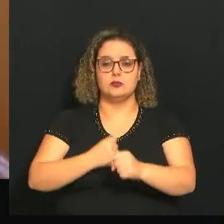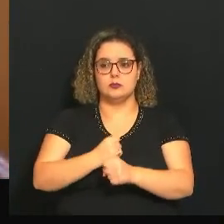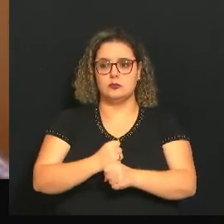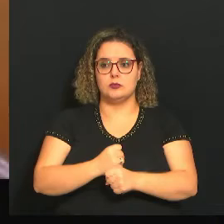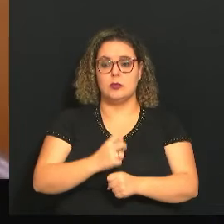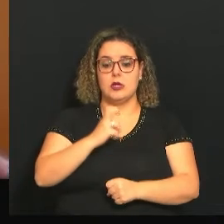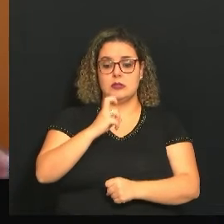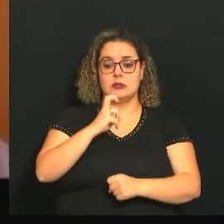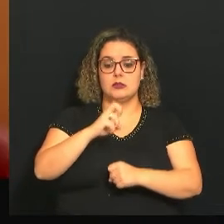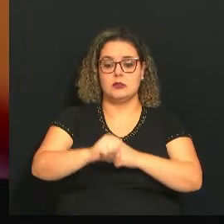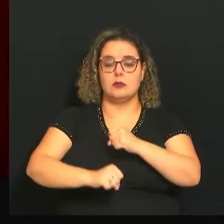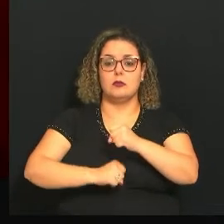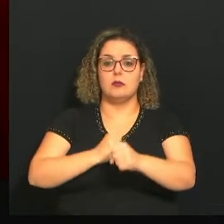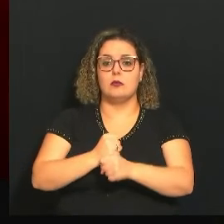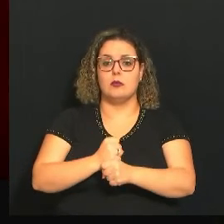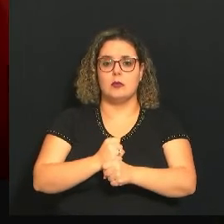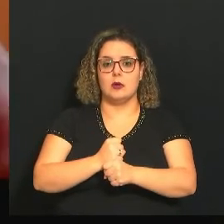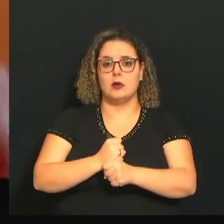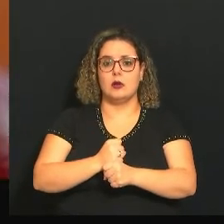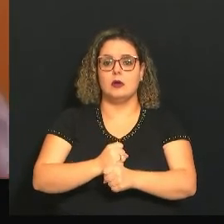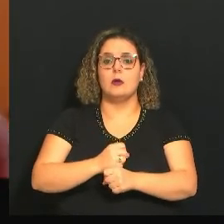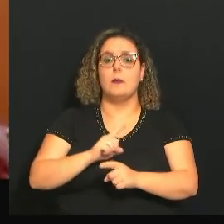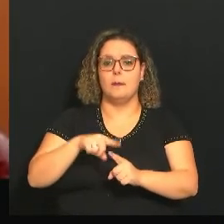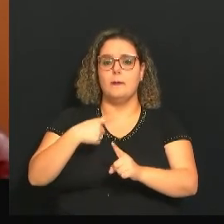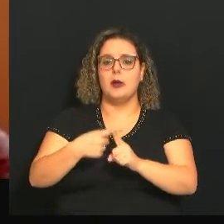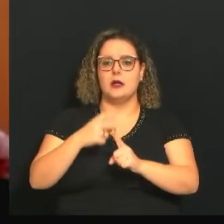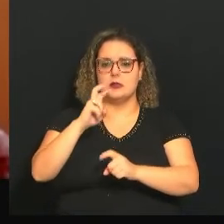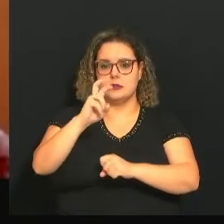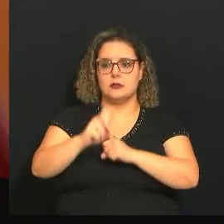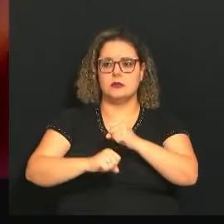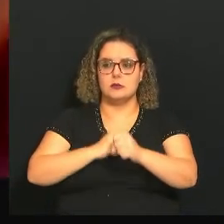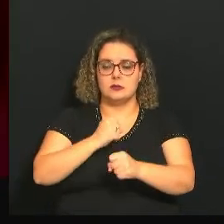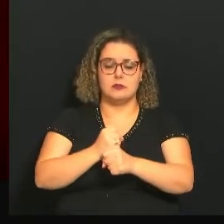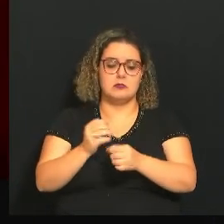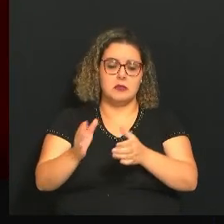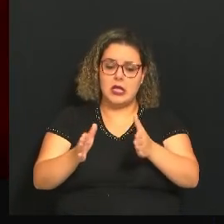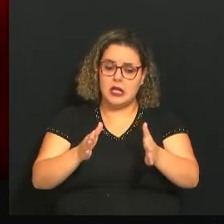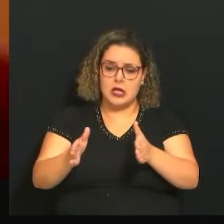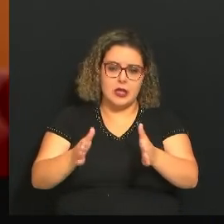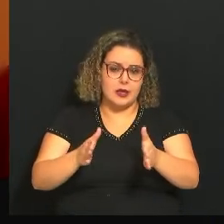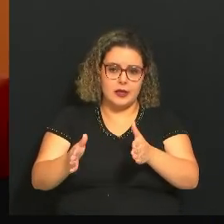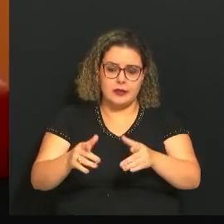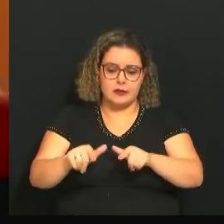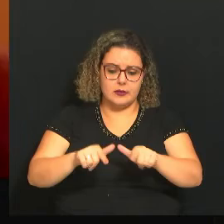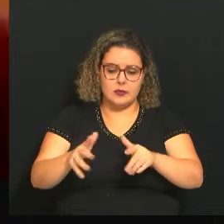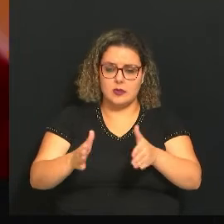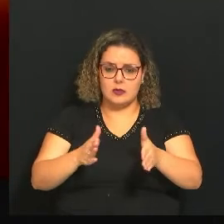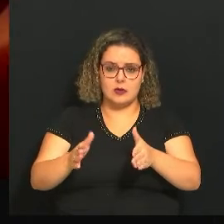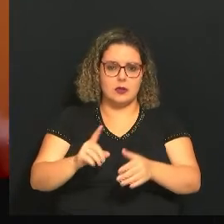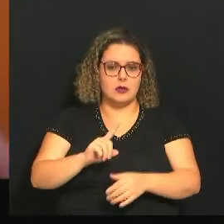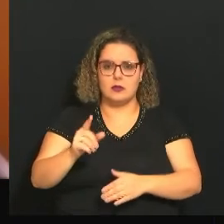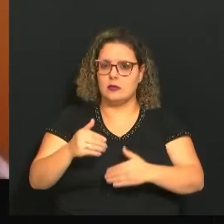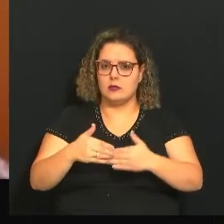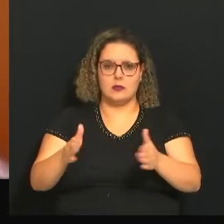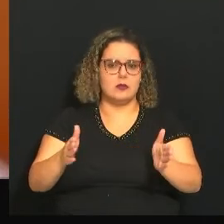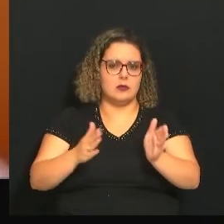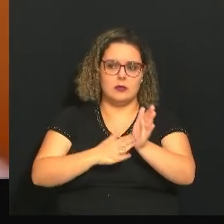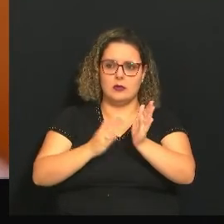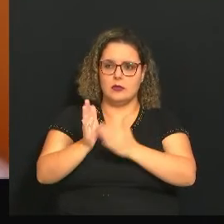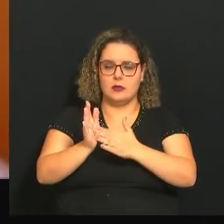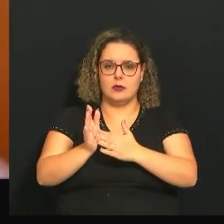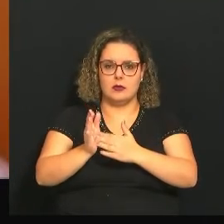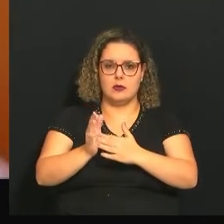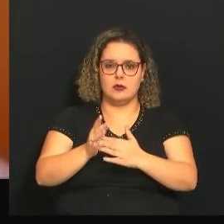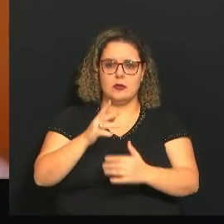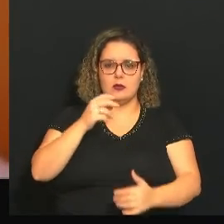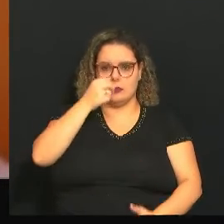5. Ou seja, eles vão contratar no máximo temporário, não vão abrir mais concurso público. E o Dário já mostrou isso,